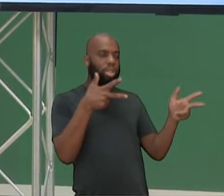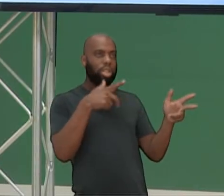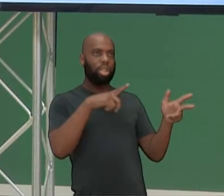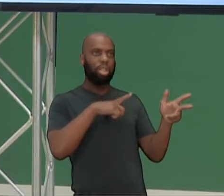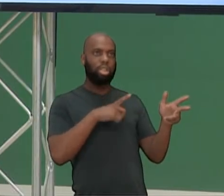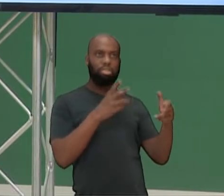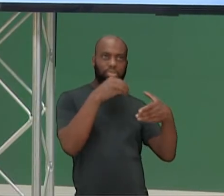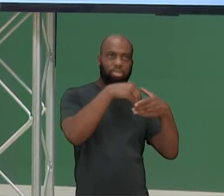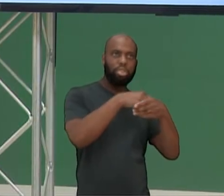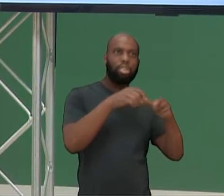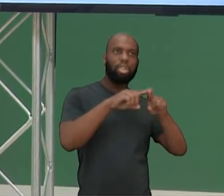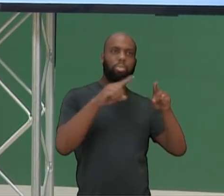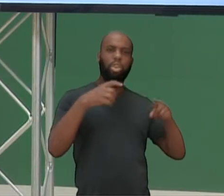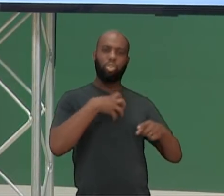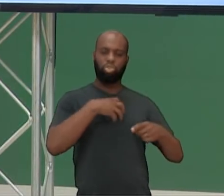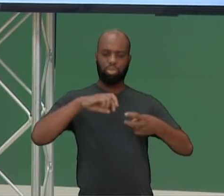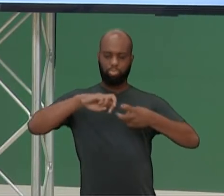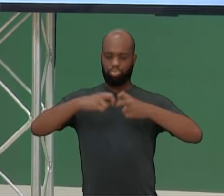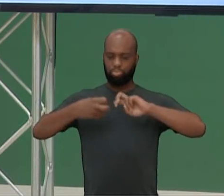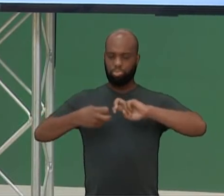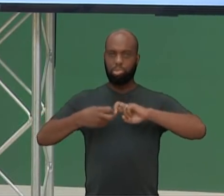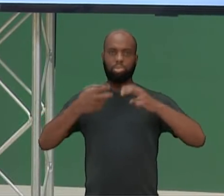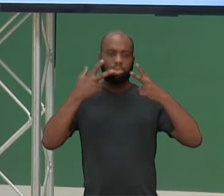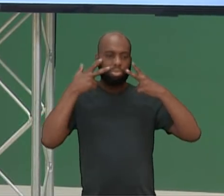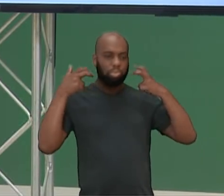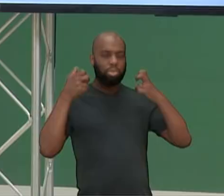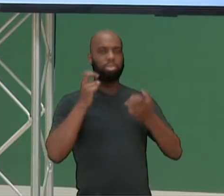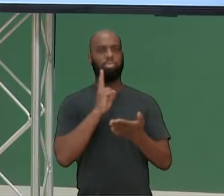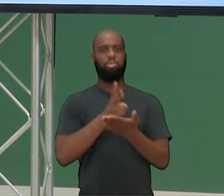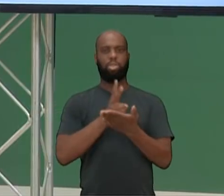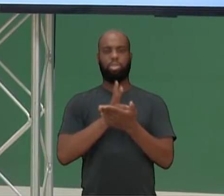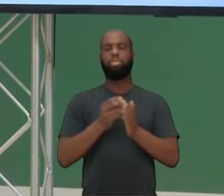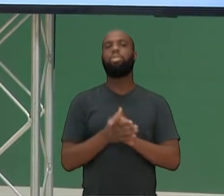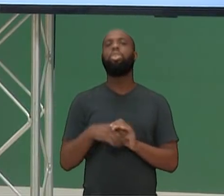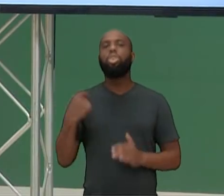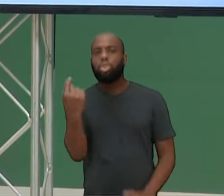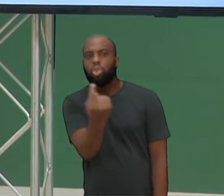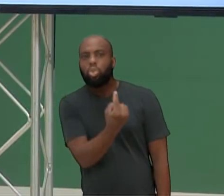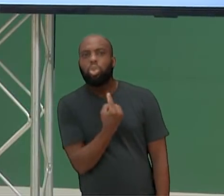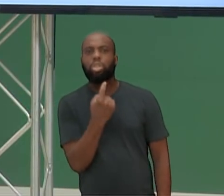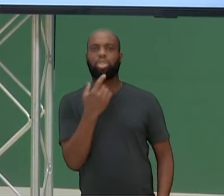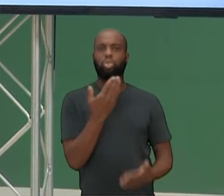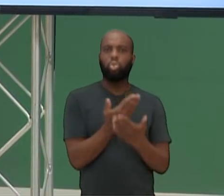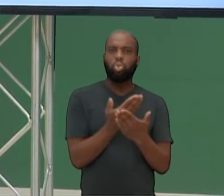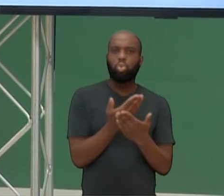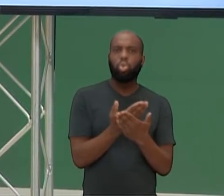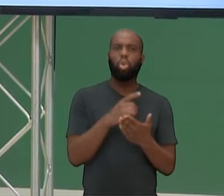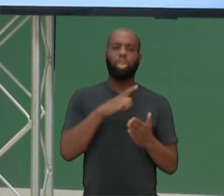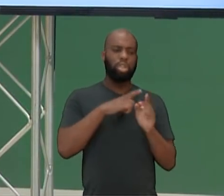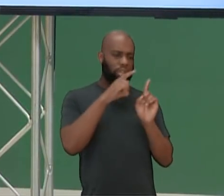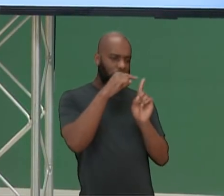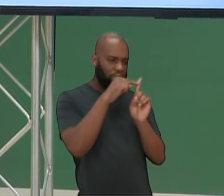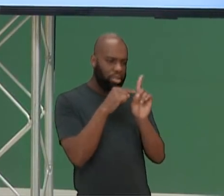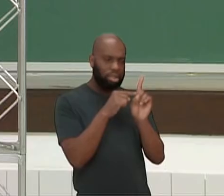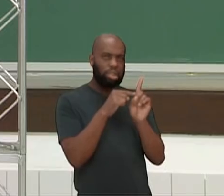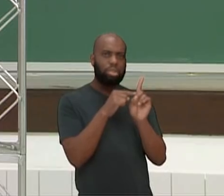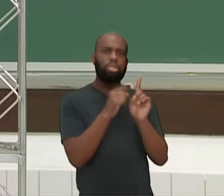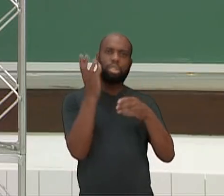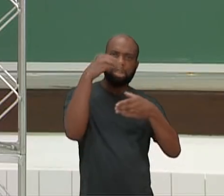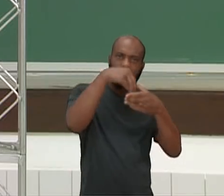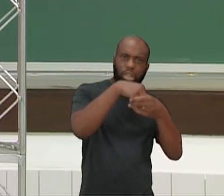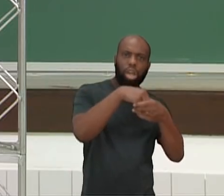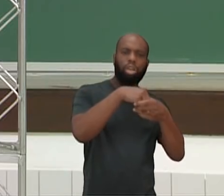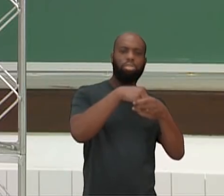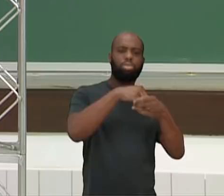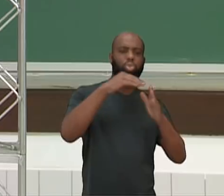mas é a mesma prática do Uka-Uka. Então, a gente viu que as modalidades são praticadas